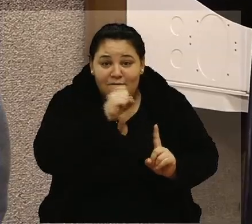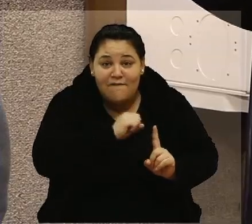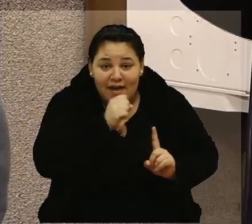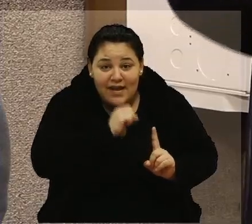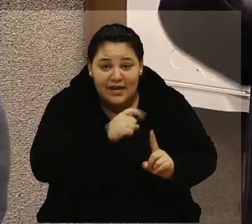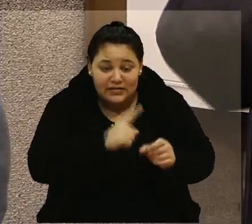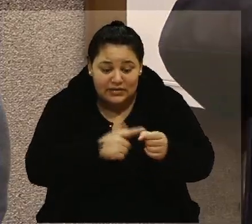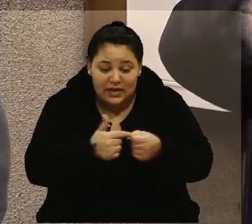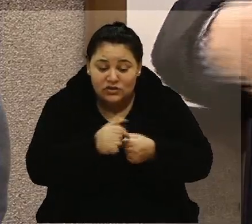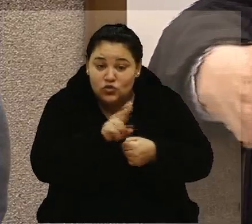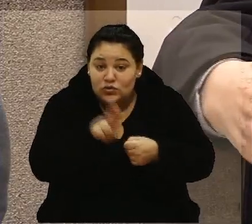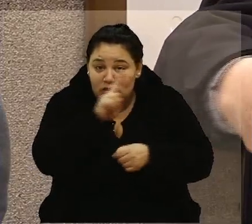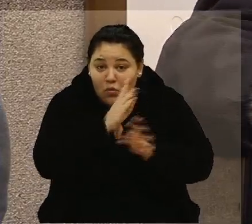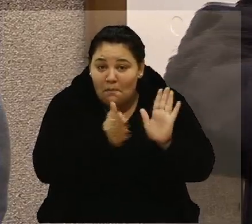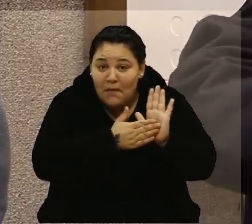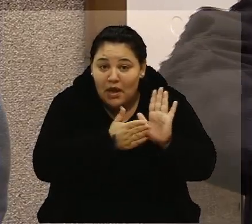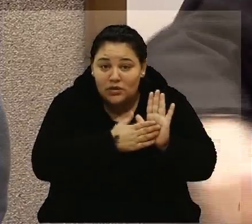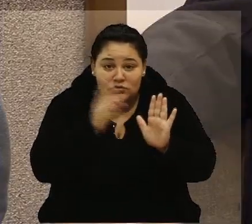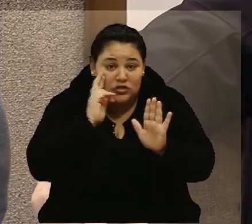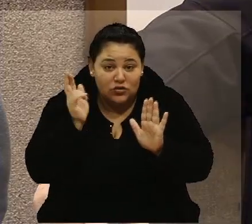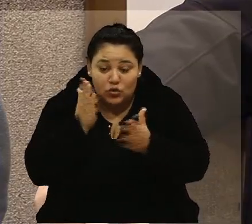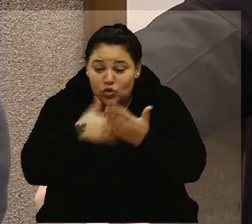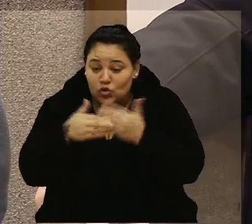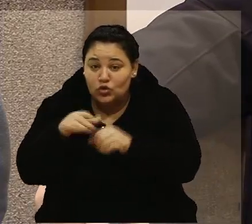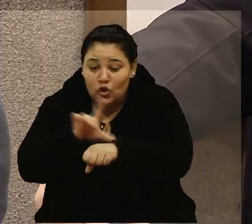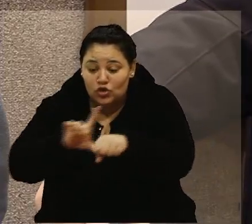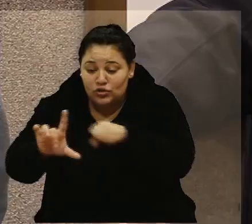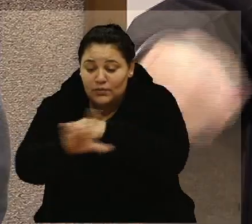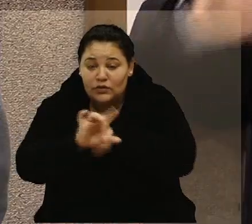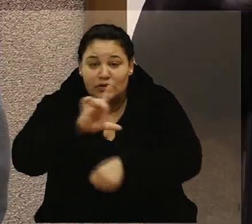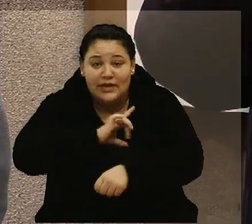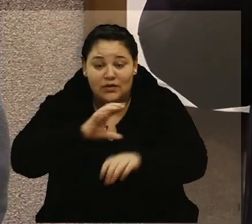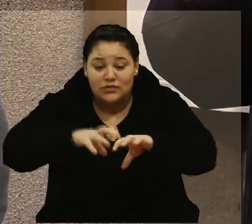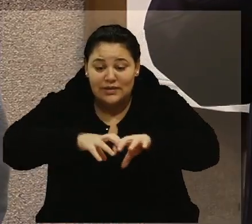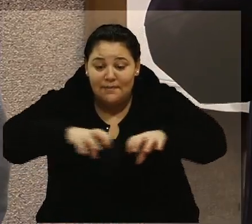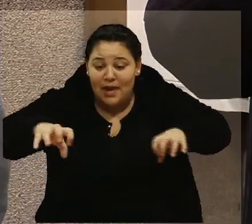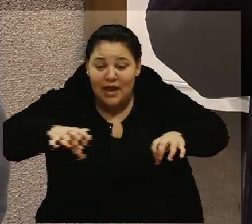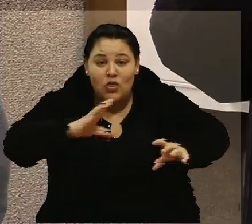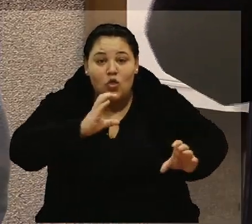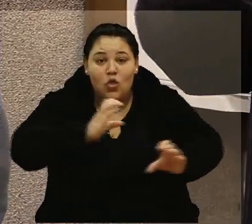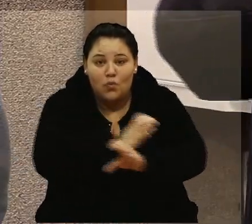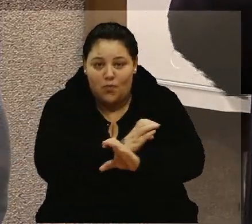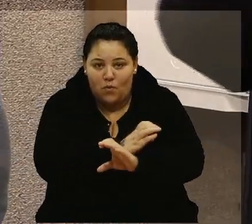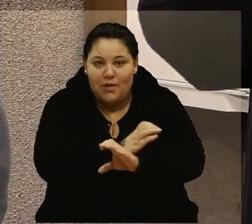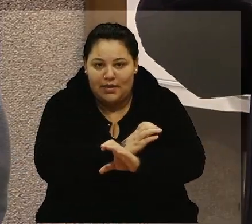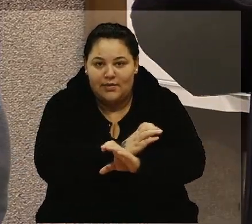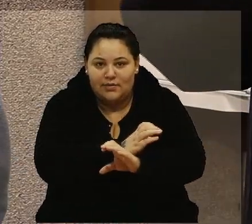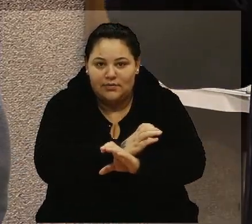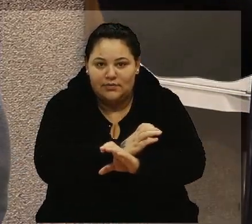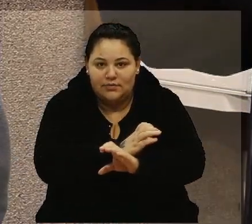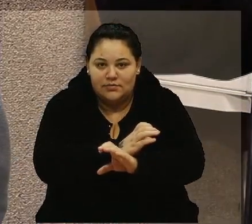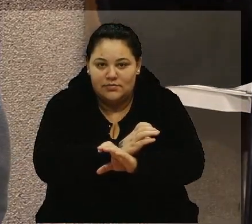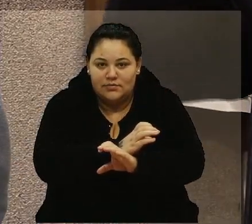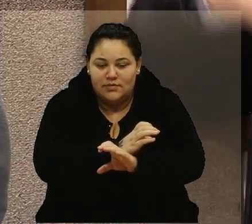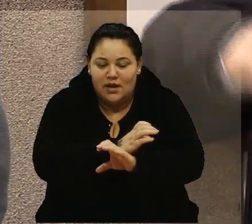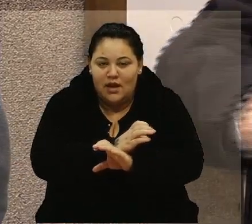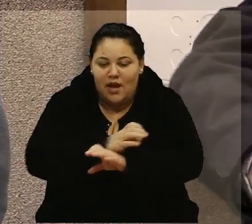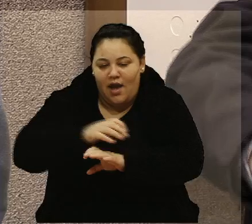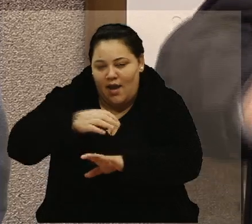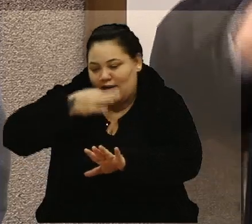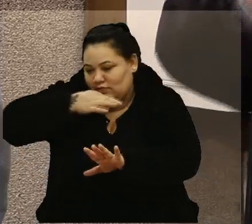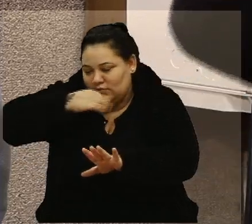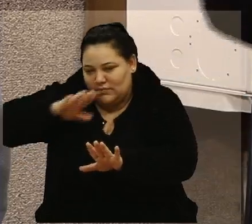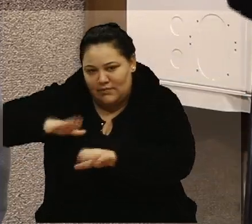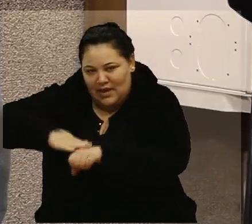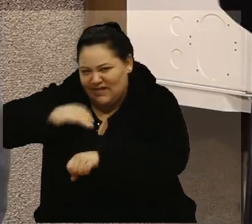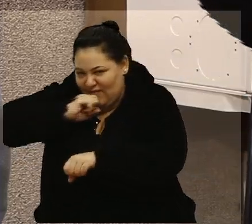plano diretor, todos os novos loteamentos têm separador absoluto. A parte antiga da cidade, o